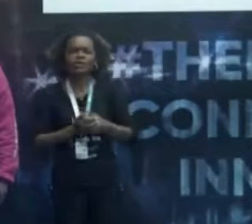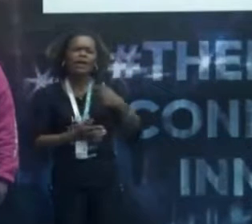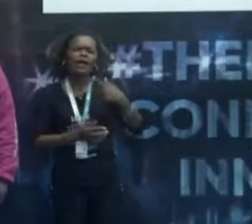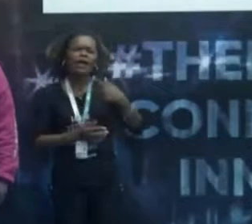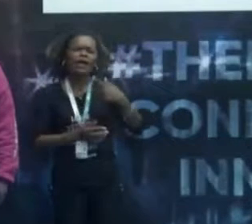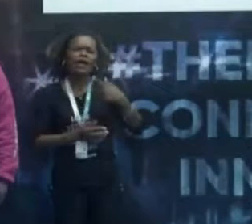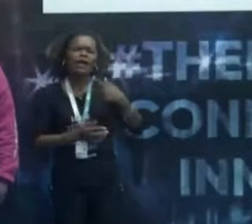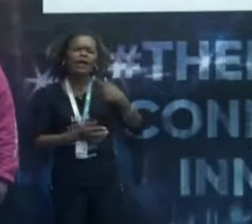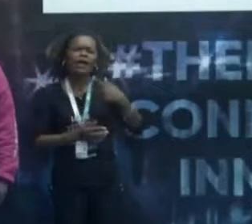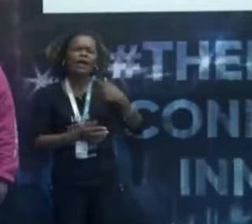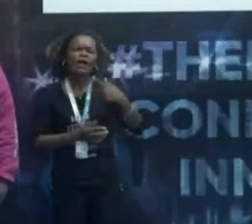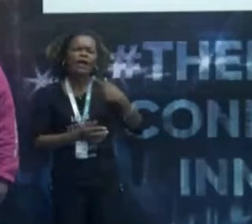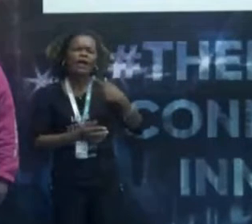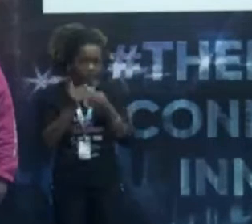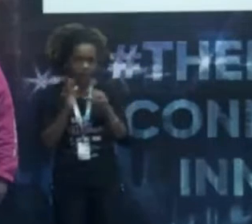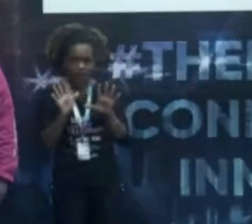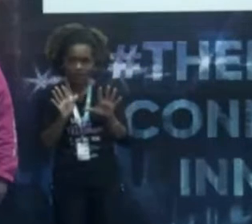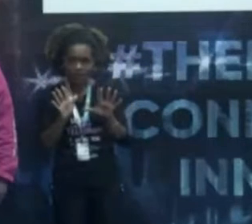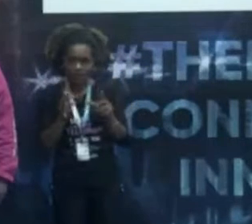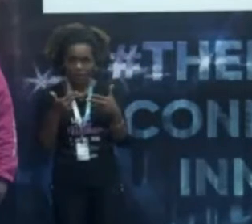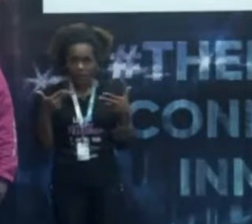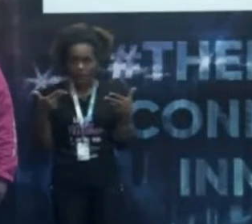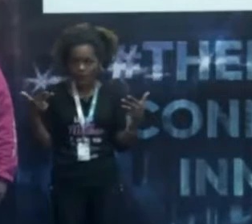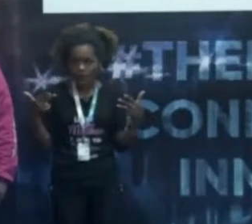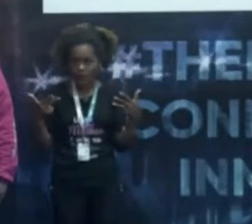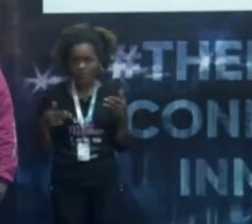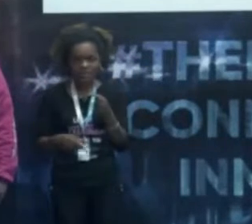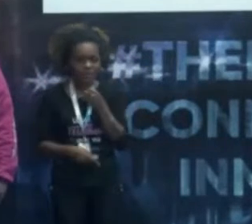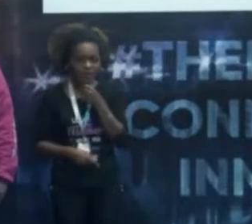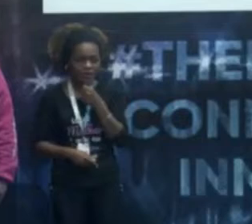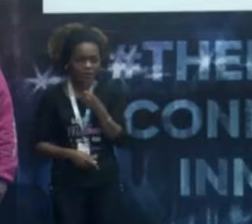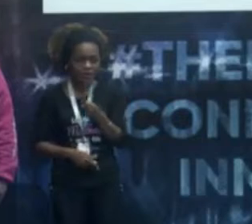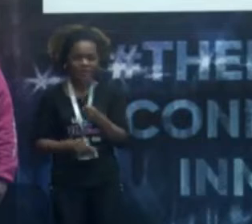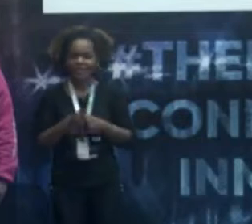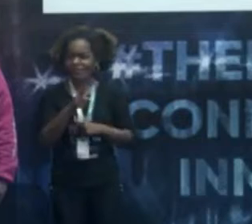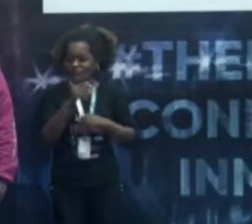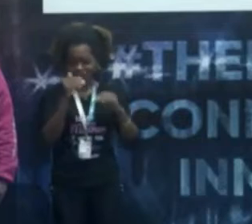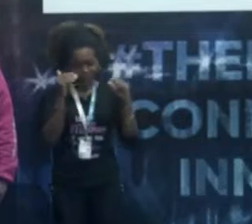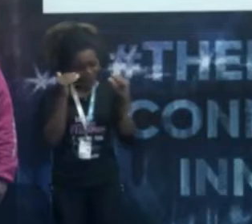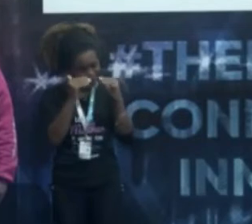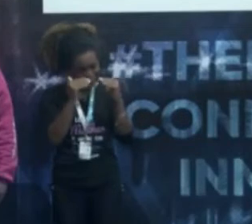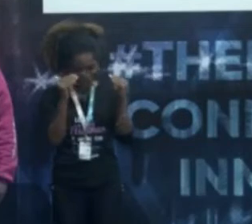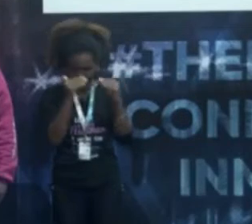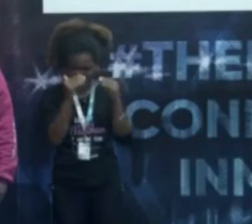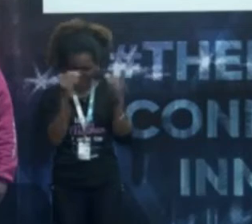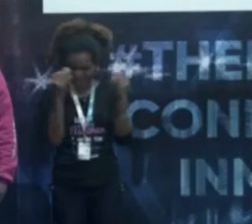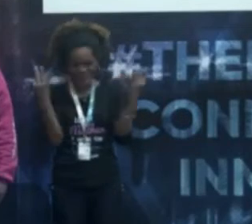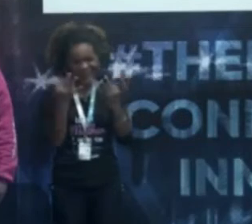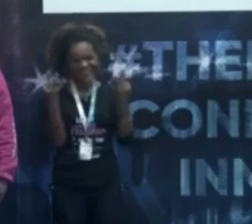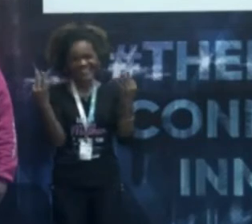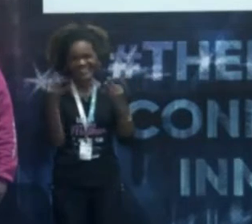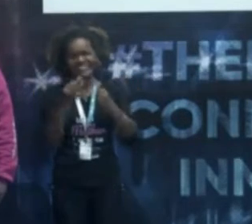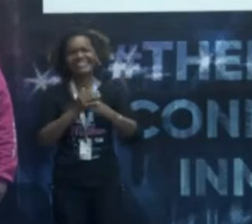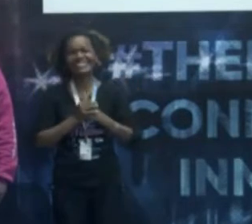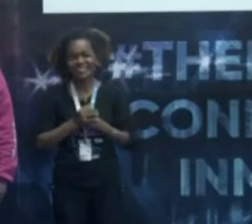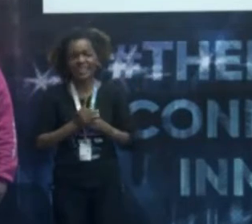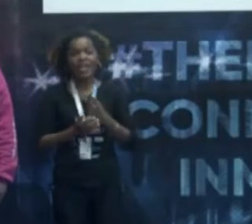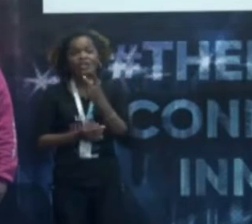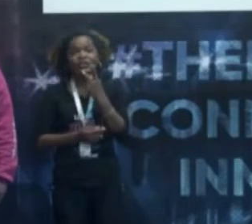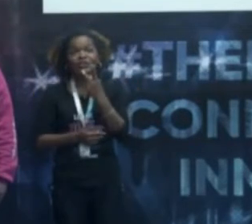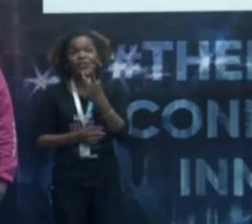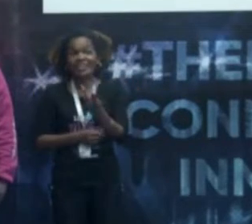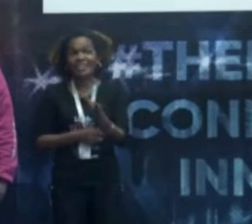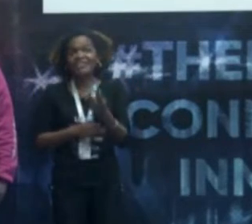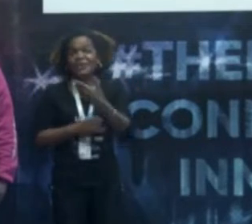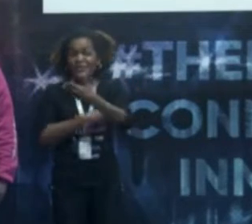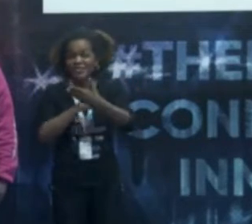falar alguma coisa. Eu ouvi seu microfone. Tô concordando, tô falando que é perfeito, é isso? Isso, Tô falando alto, vou fechar meu microfone